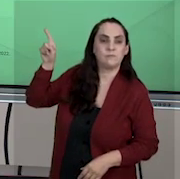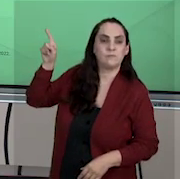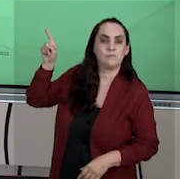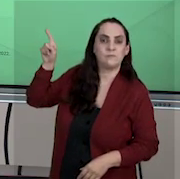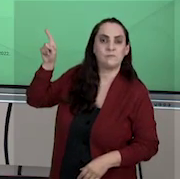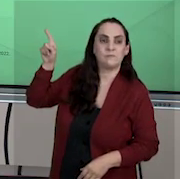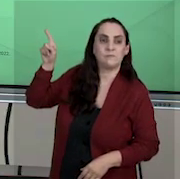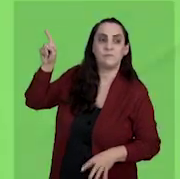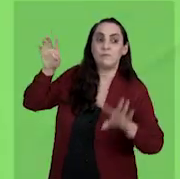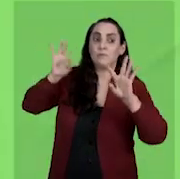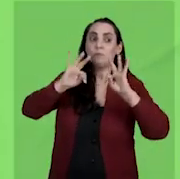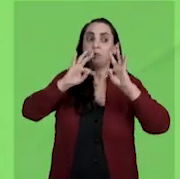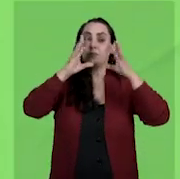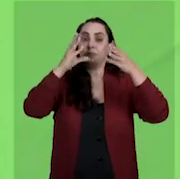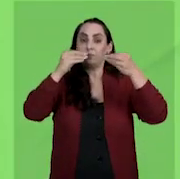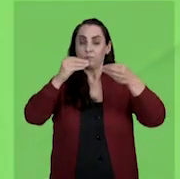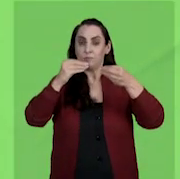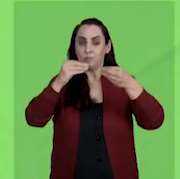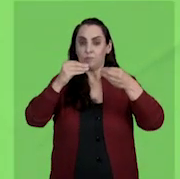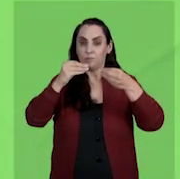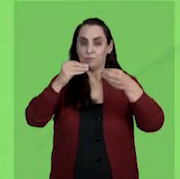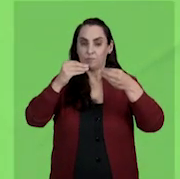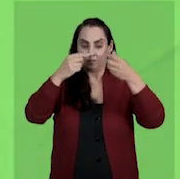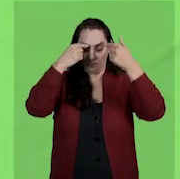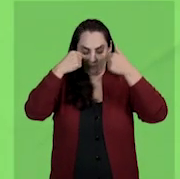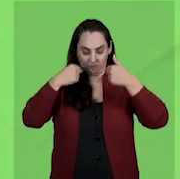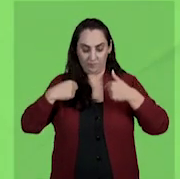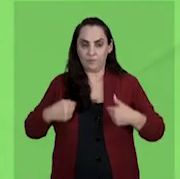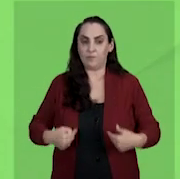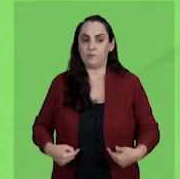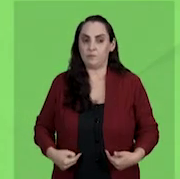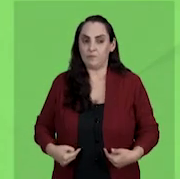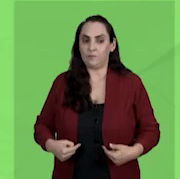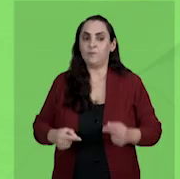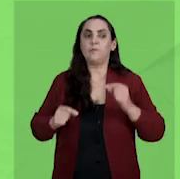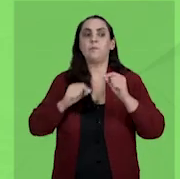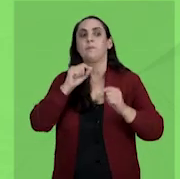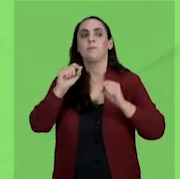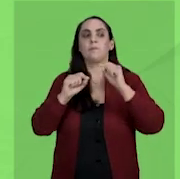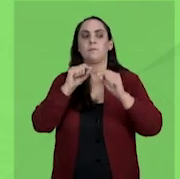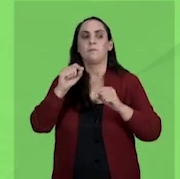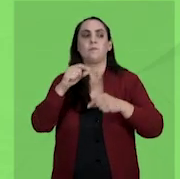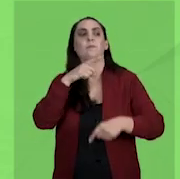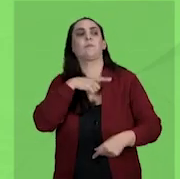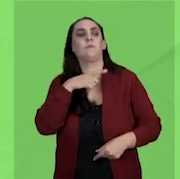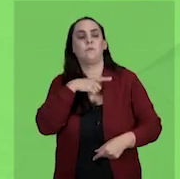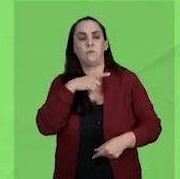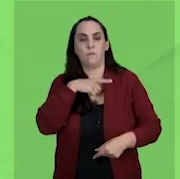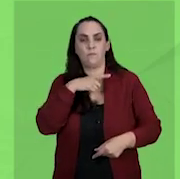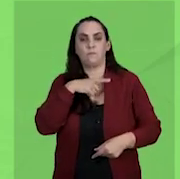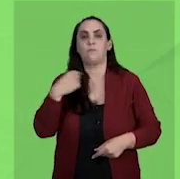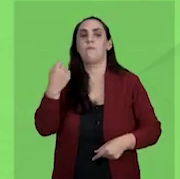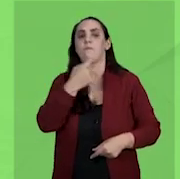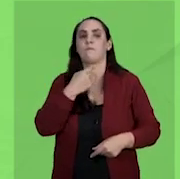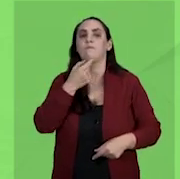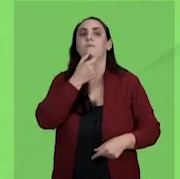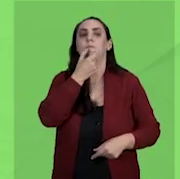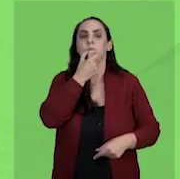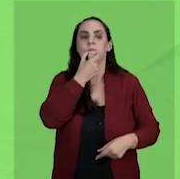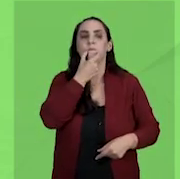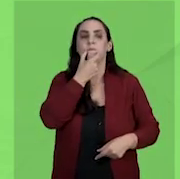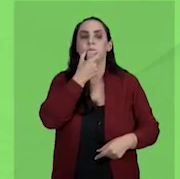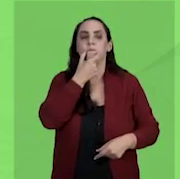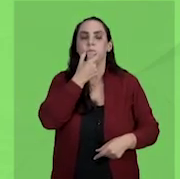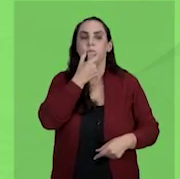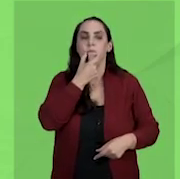sistema digestório, o que compõe esse sistema. Nós vamos ter na região da cavidade bucal, na